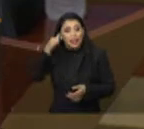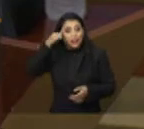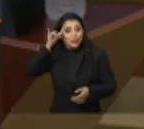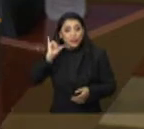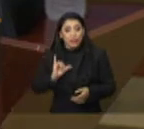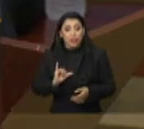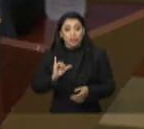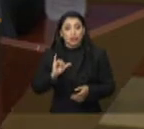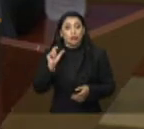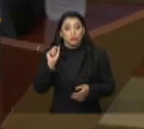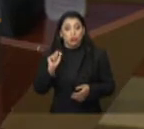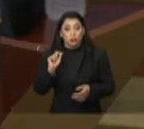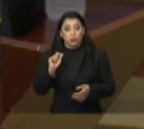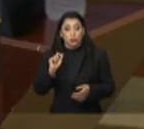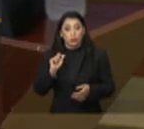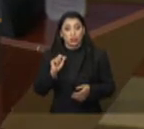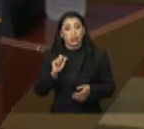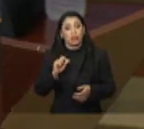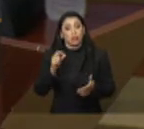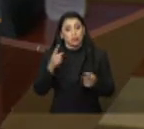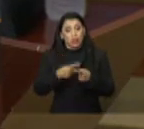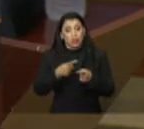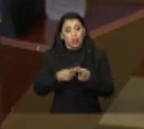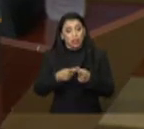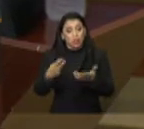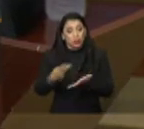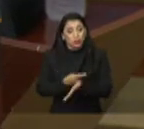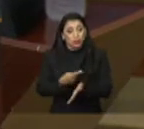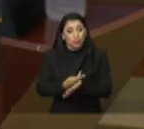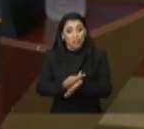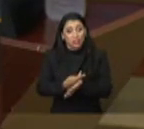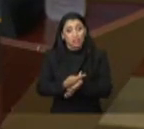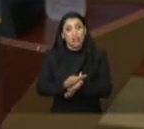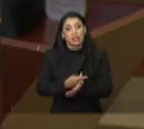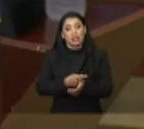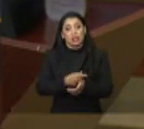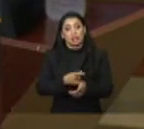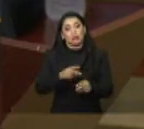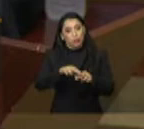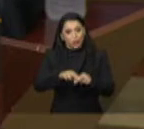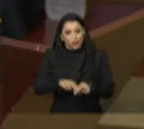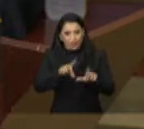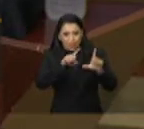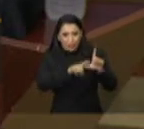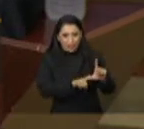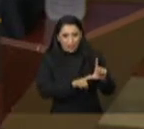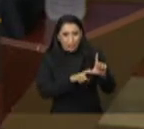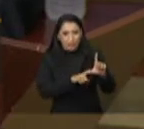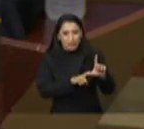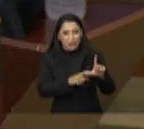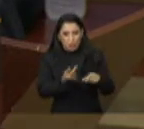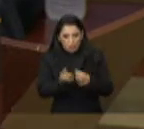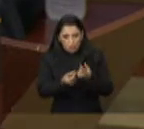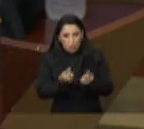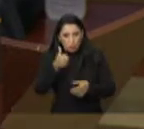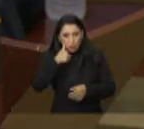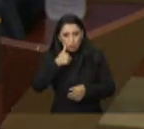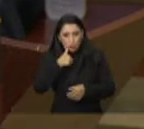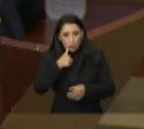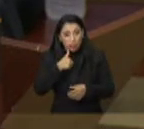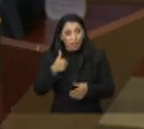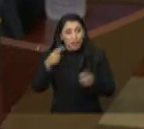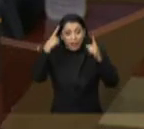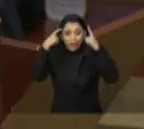muitas vezes pautado pela sua dependência Econômica assim a questão posta nesse recursos extraordinário